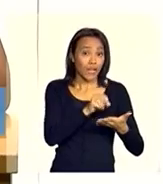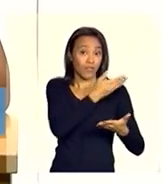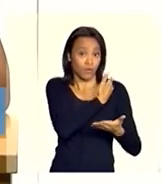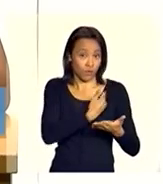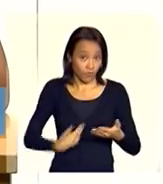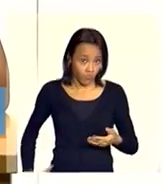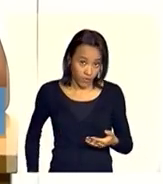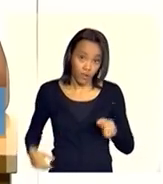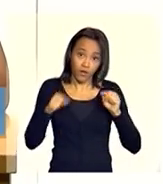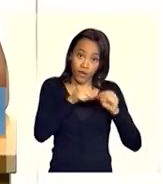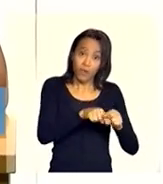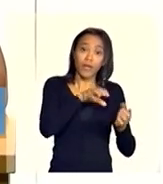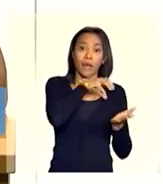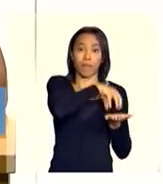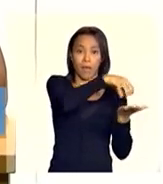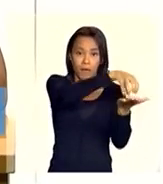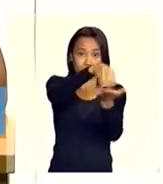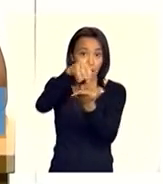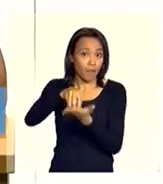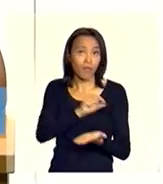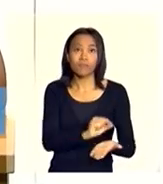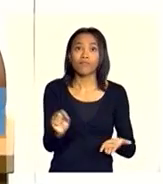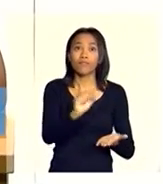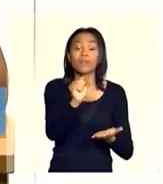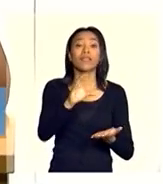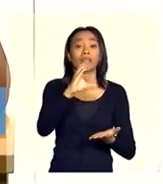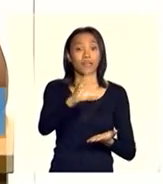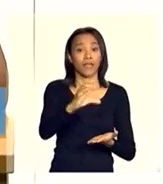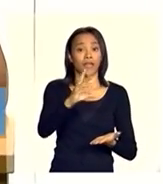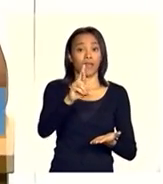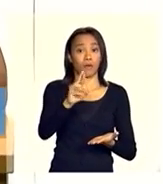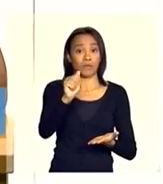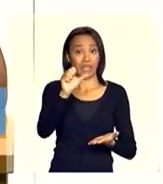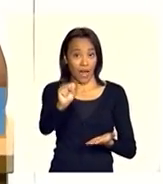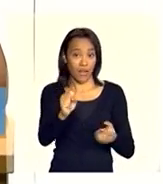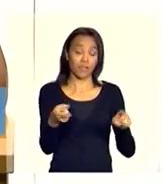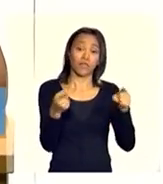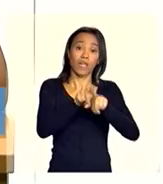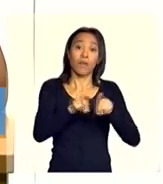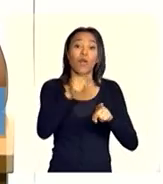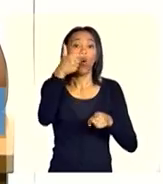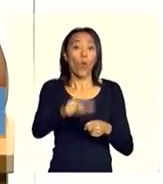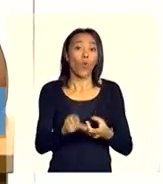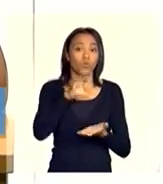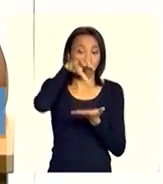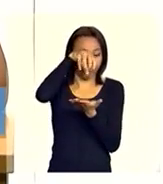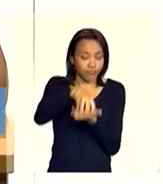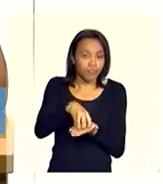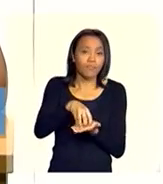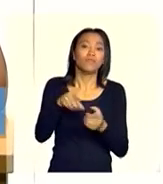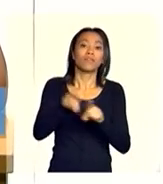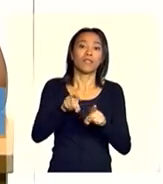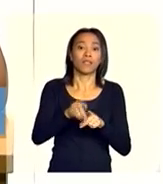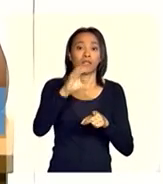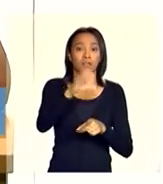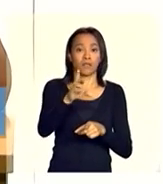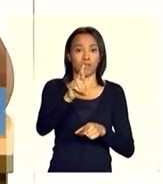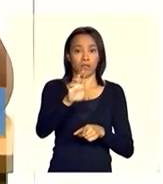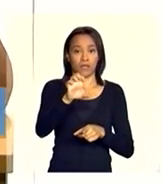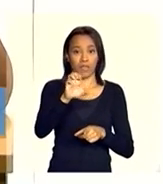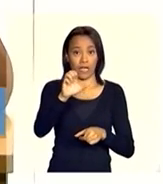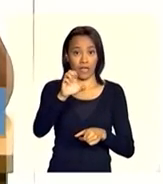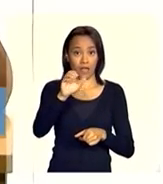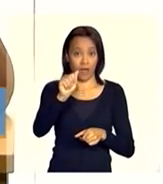são os centro de referências de assistência social os Cras centro de referência especializados de assistência social que são os creas E